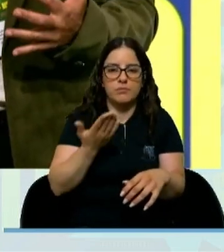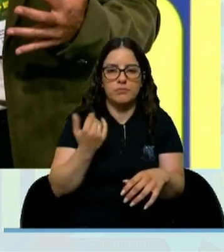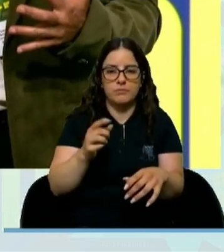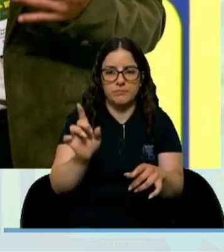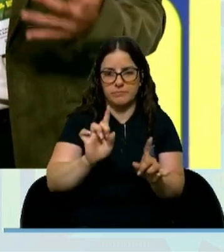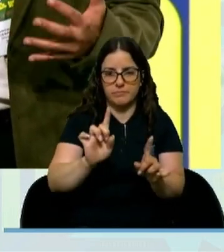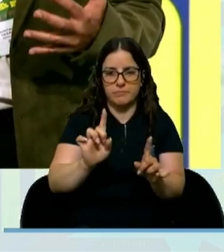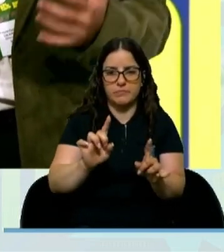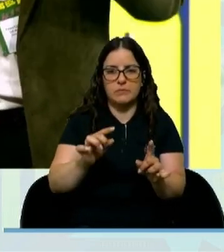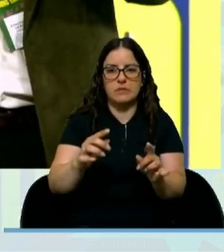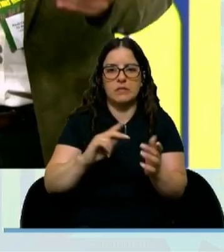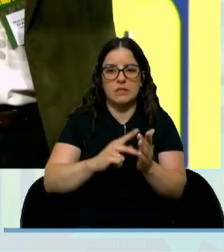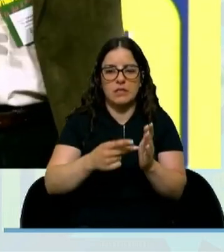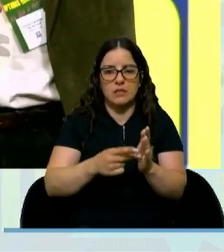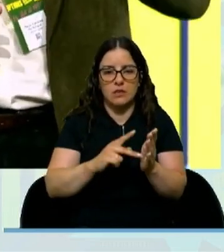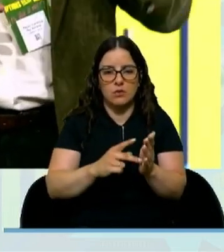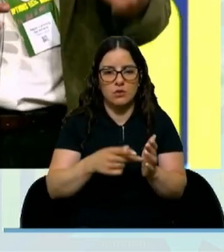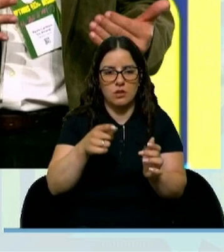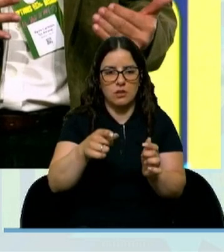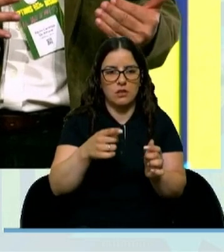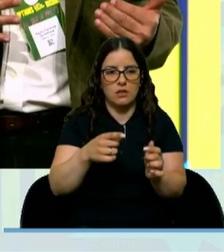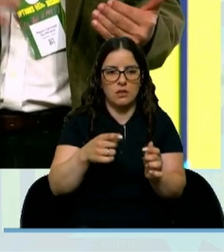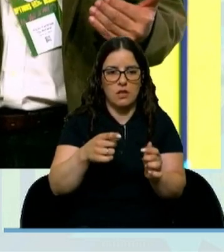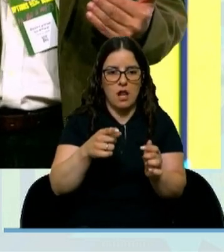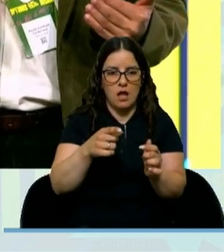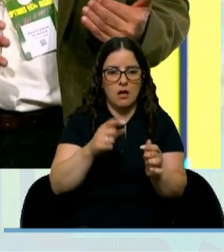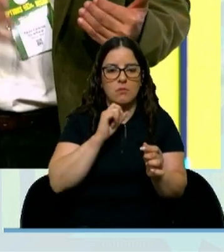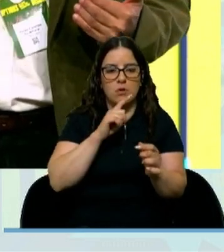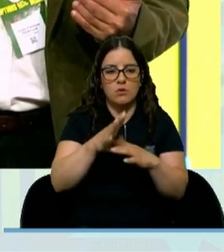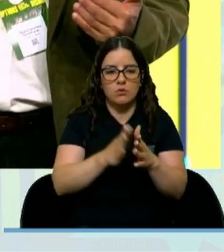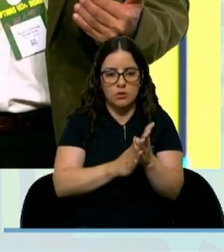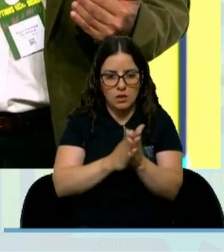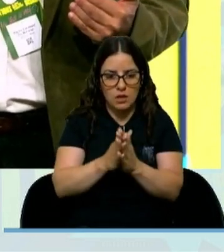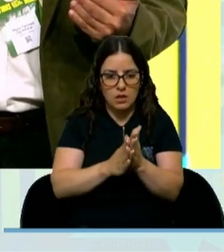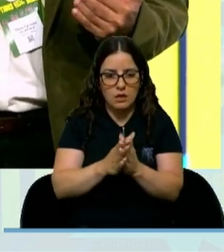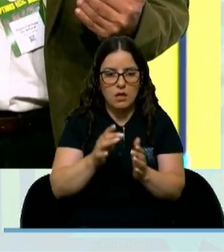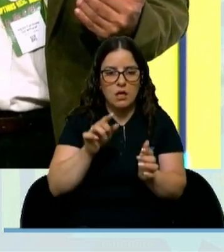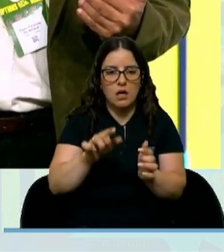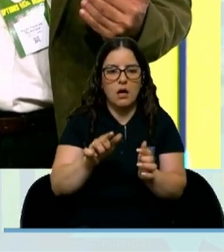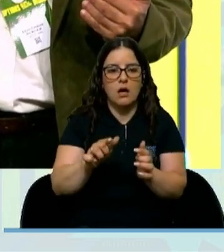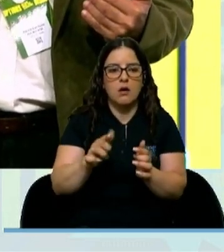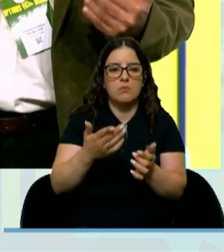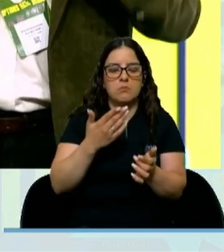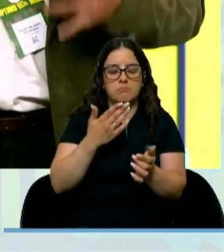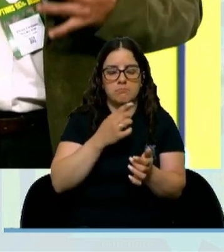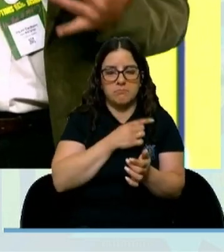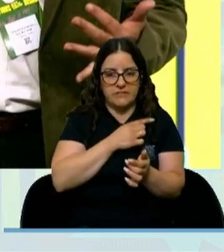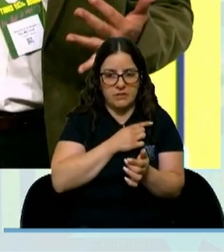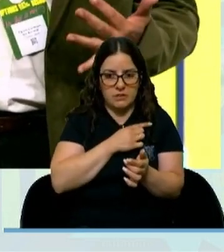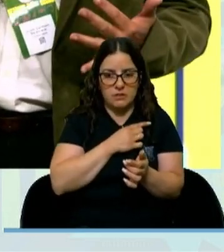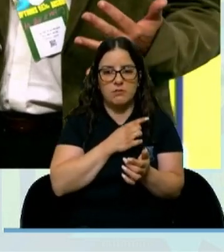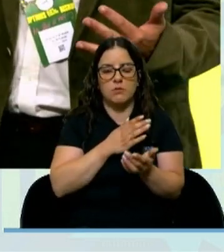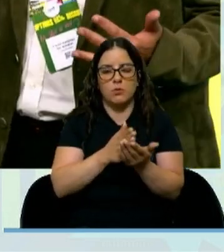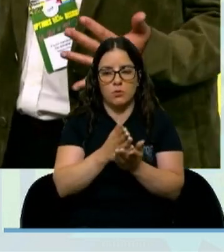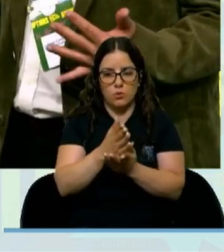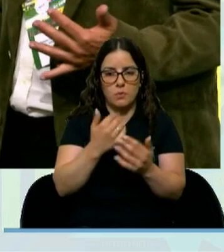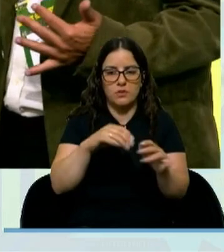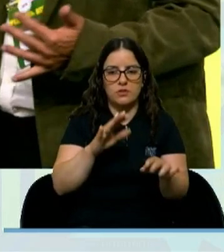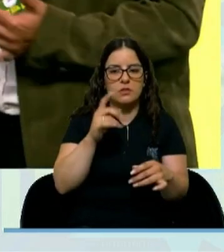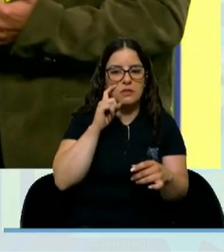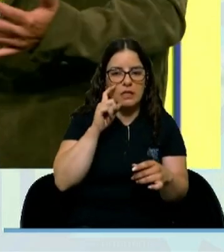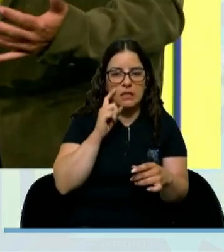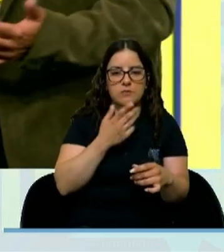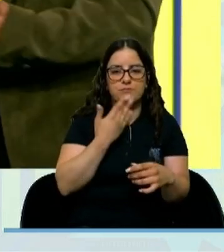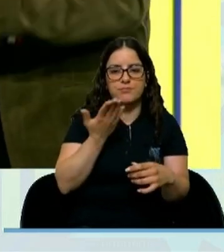aquela tecnologia na DeFi, mantendo privacidade, mas garantindo que não há anonimato. E isso nós precisamos de